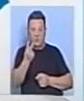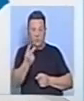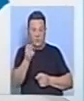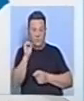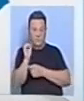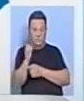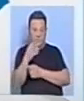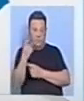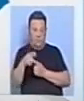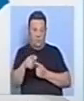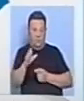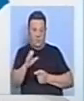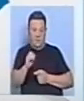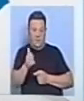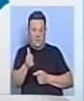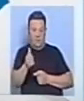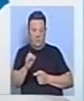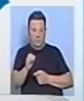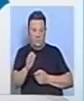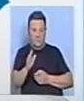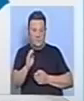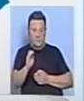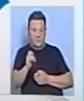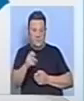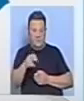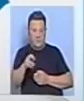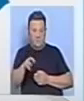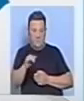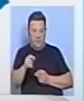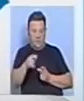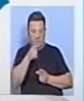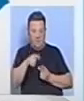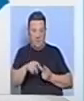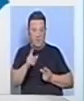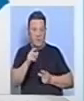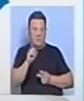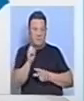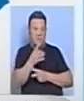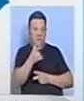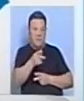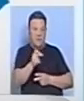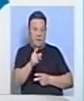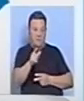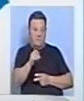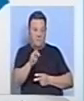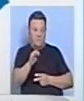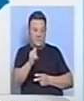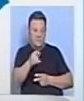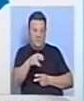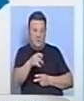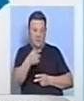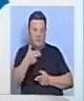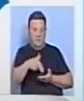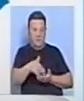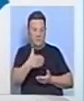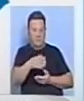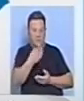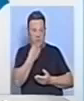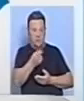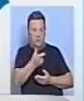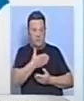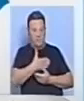faróis. O farol do Cabo de Santa Maria, em Faro, e o farol de Alfanzina. Vão estar lá